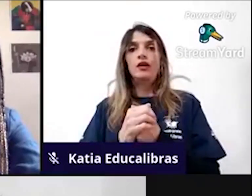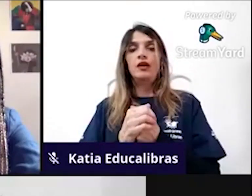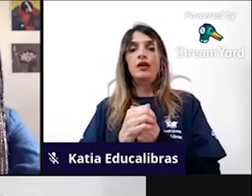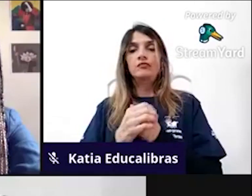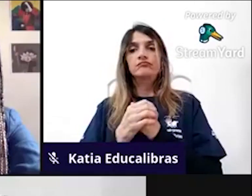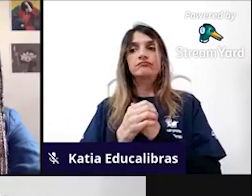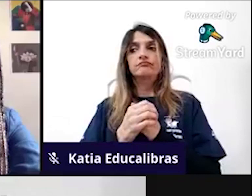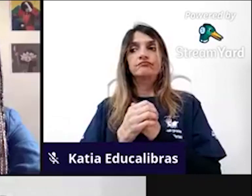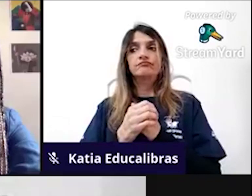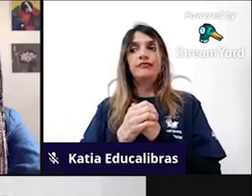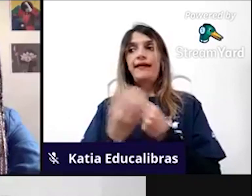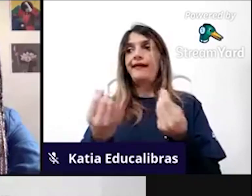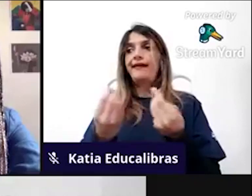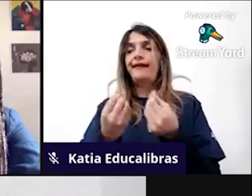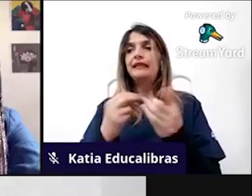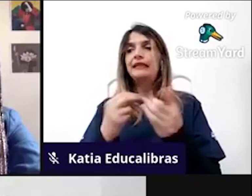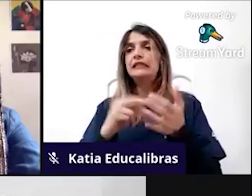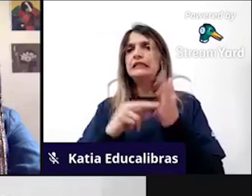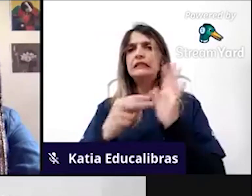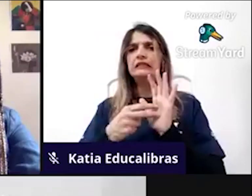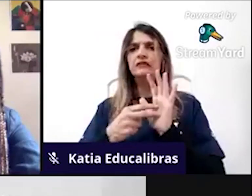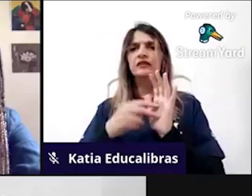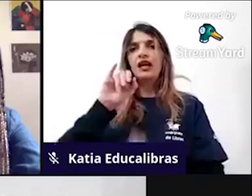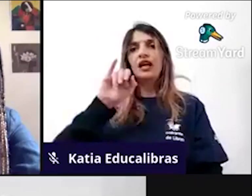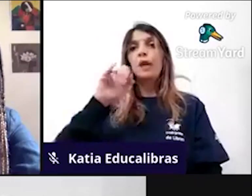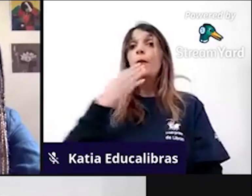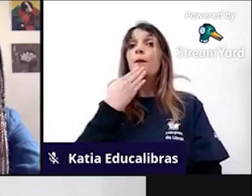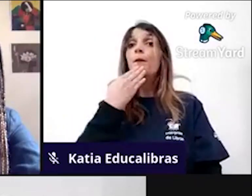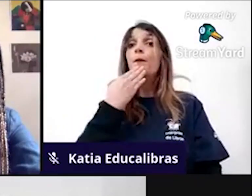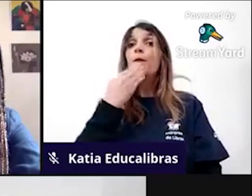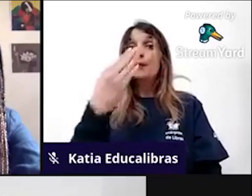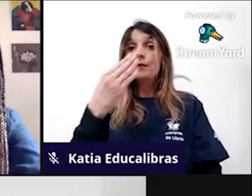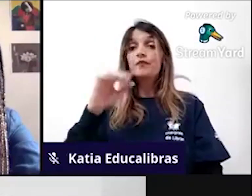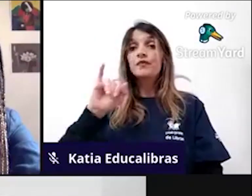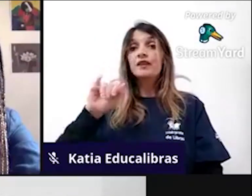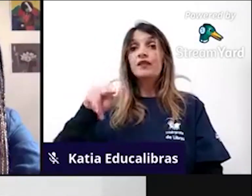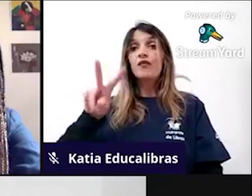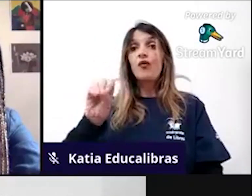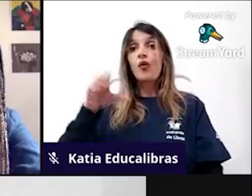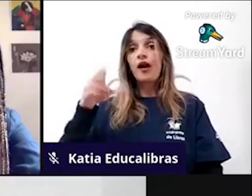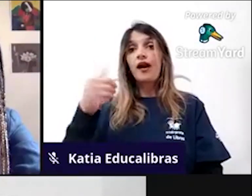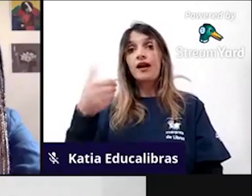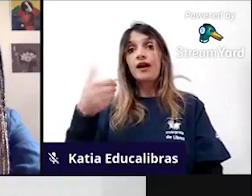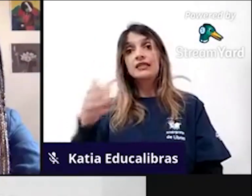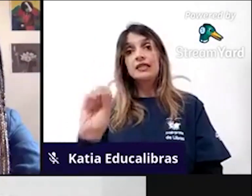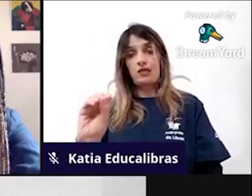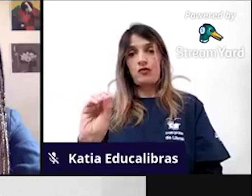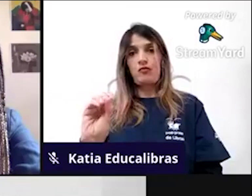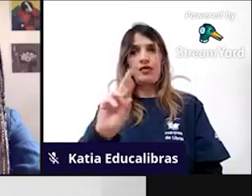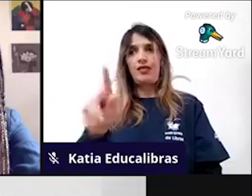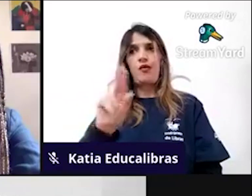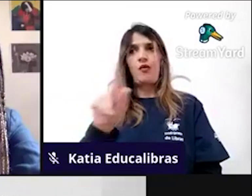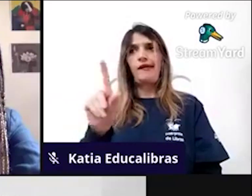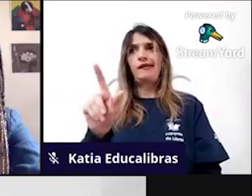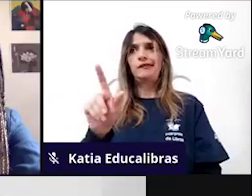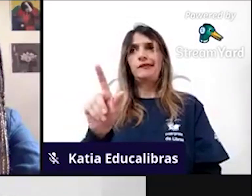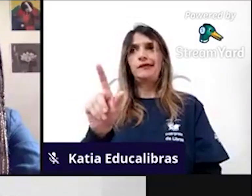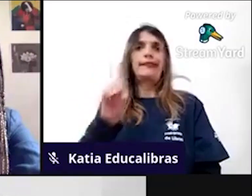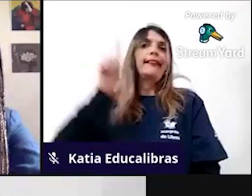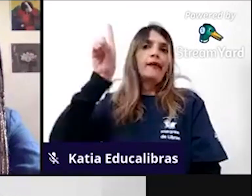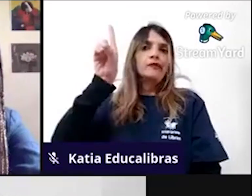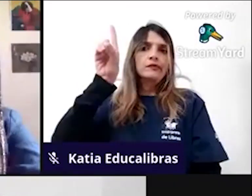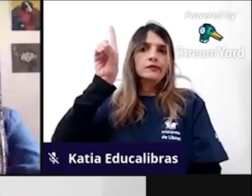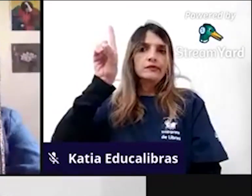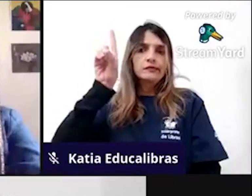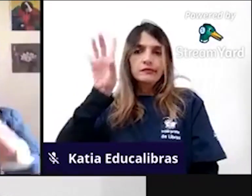uma invocação. Uma invocação não simplesmente para uma divindade,